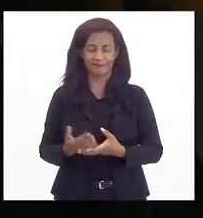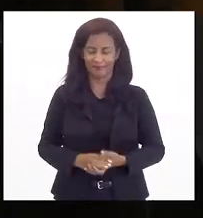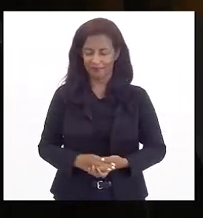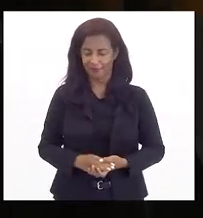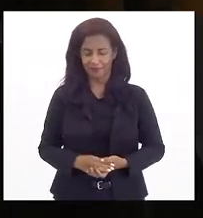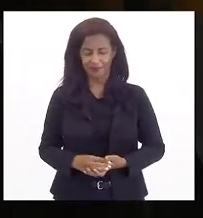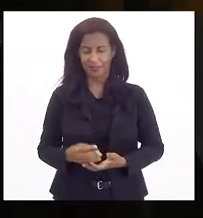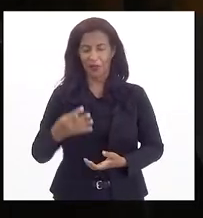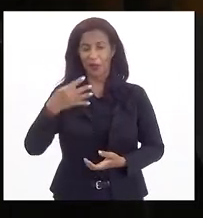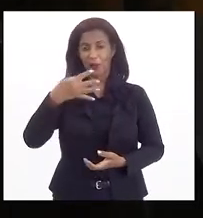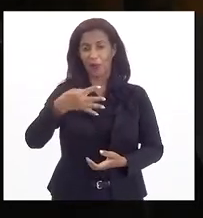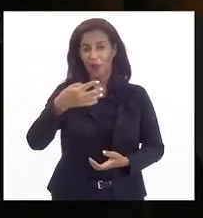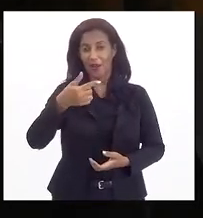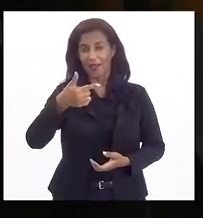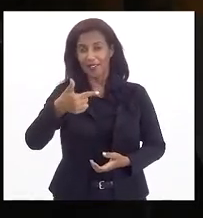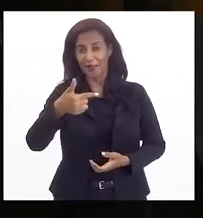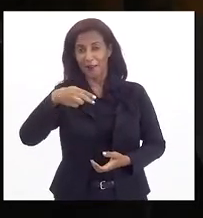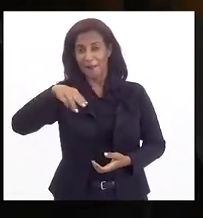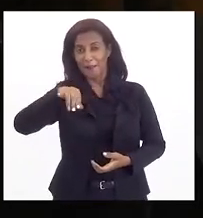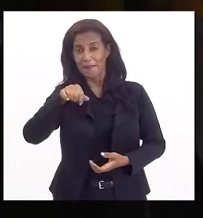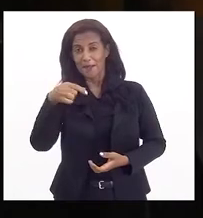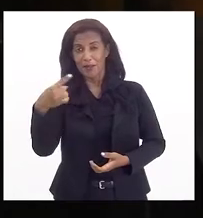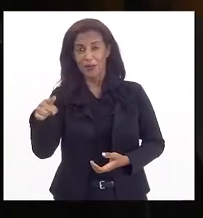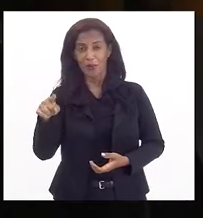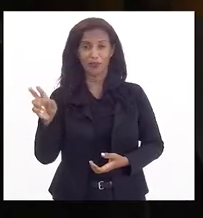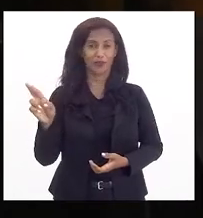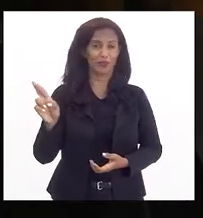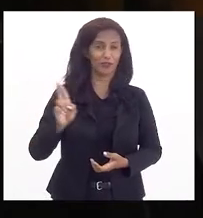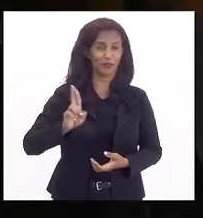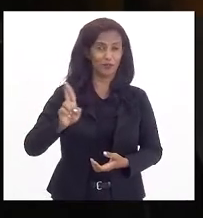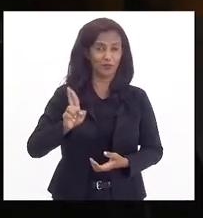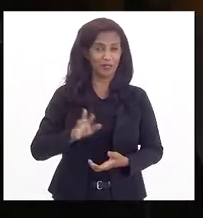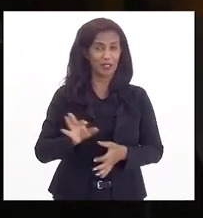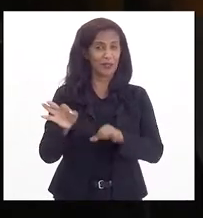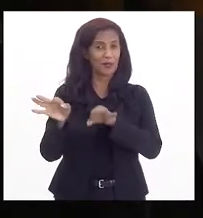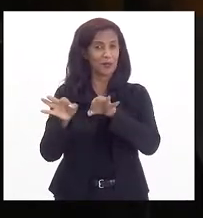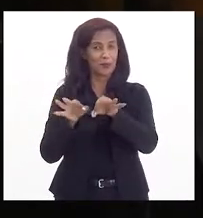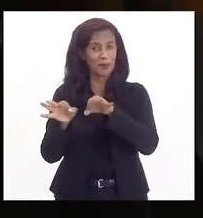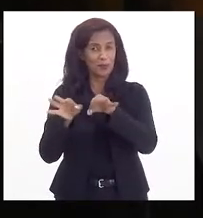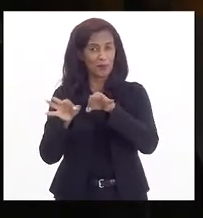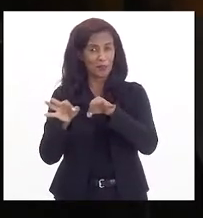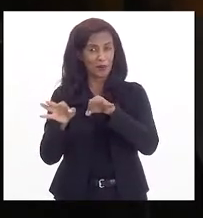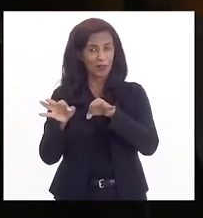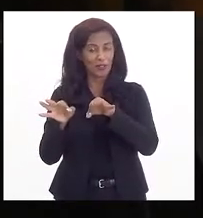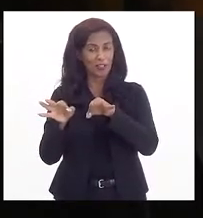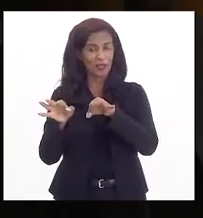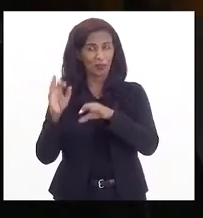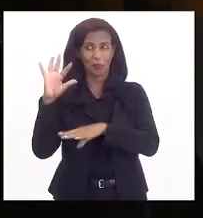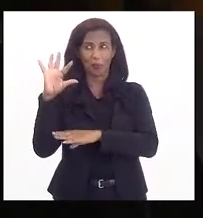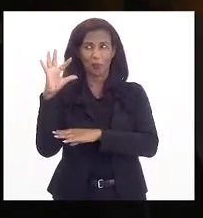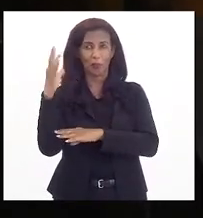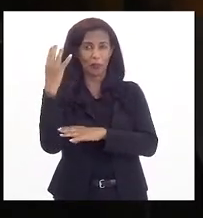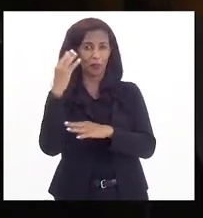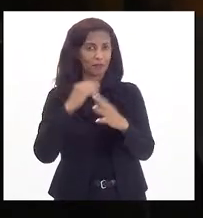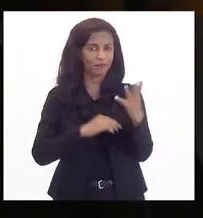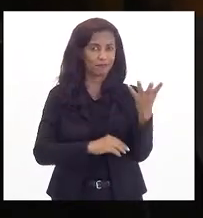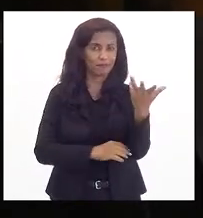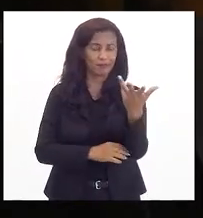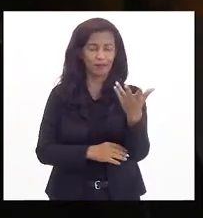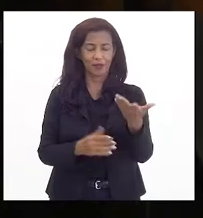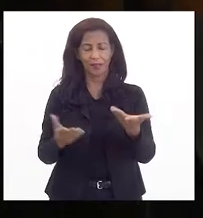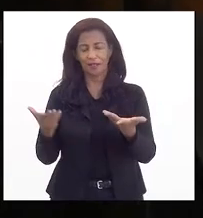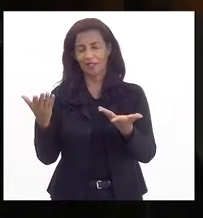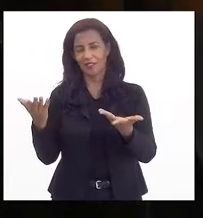Presidente, 42 milhões de reais em projetos socioambientais, senhor